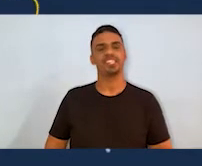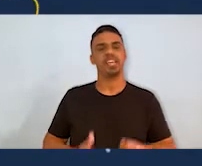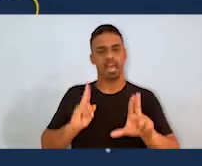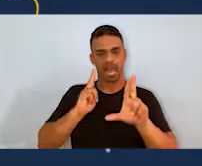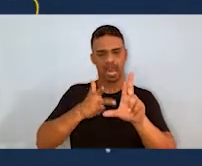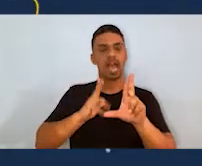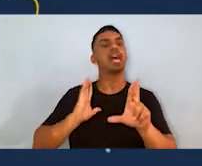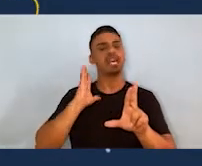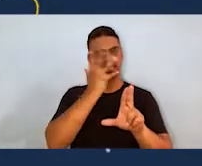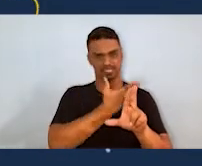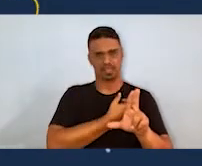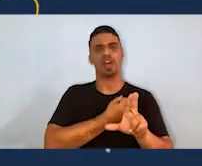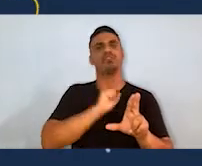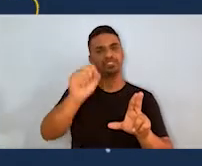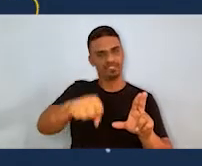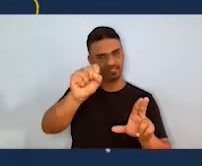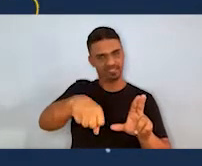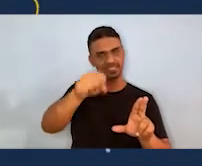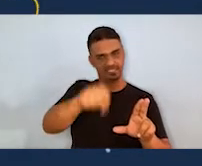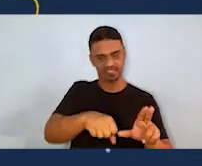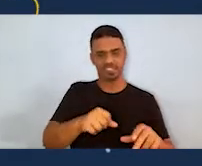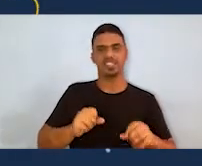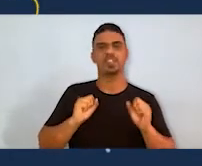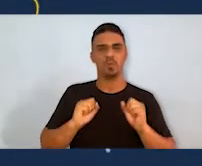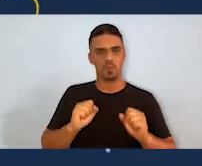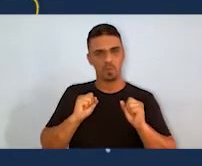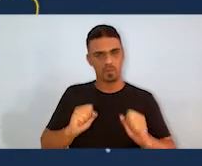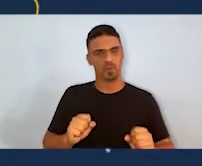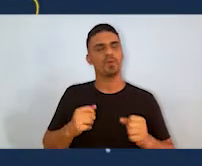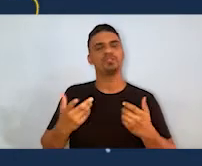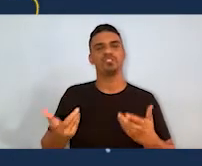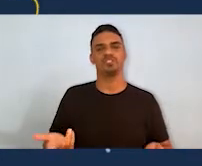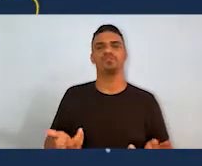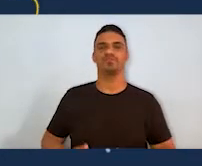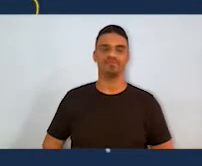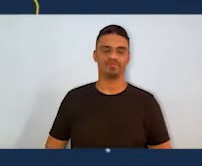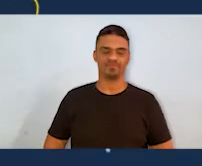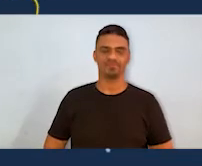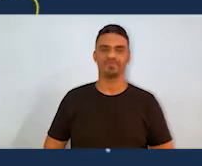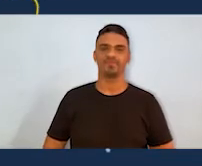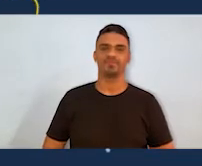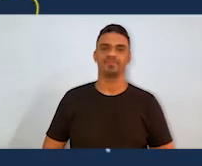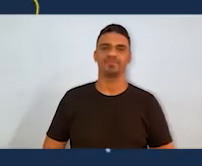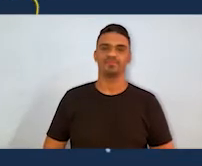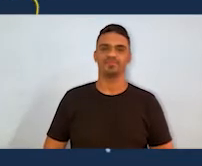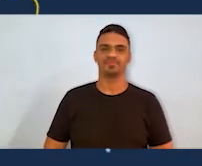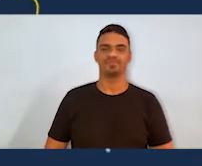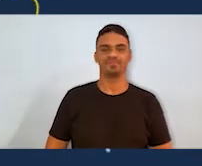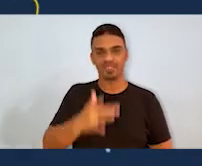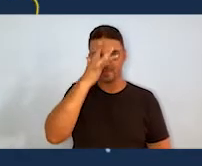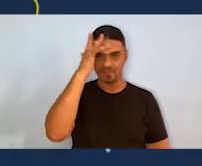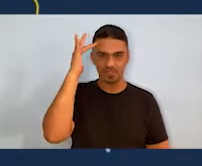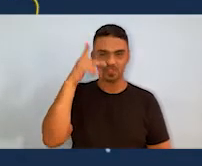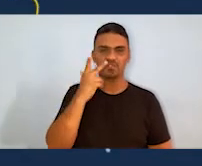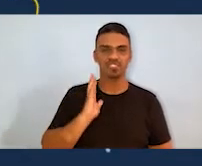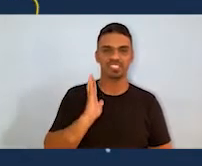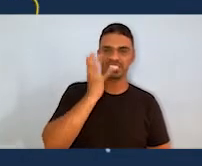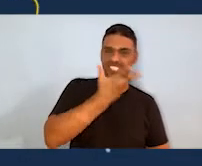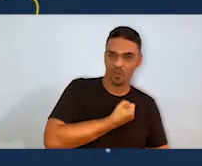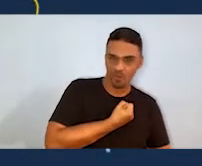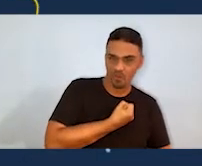A live vai ficar salva sim. Então pode certeza. Então, assim, agora, quem quiser, falando em